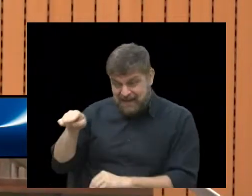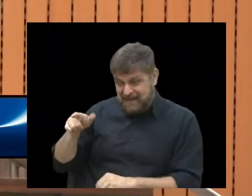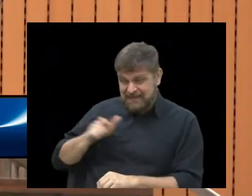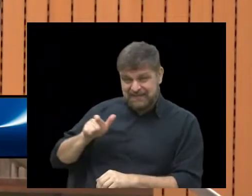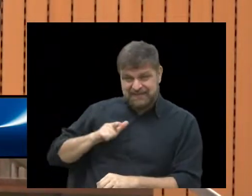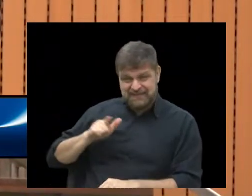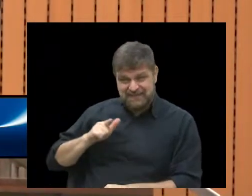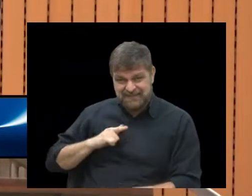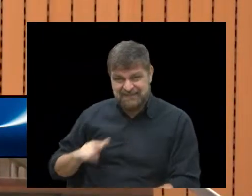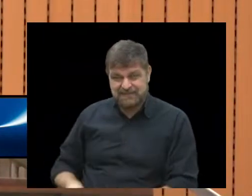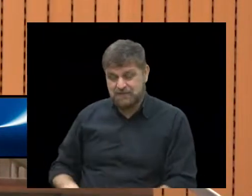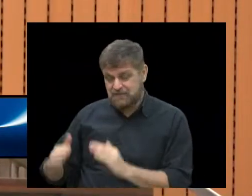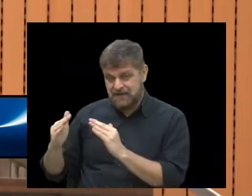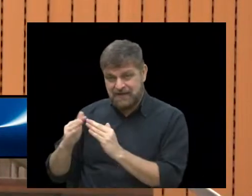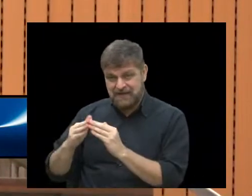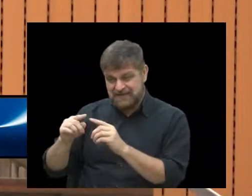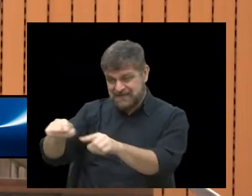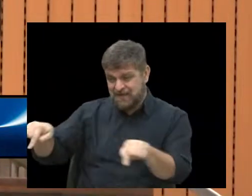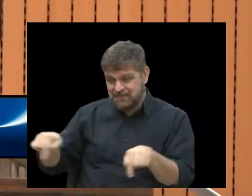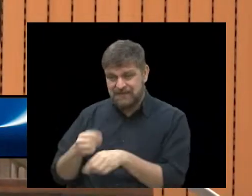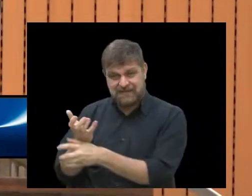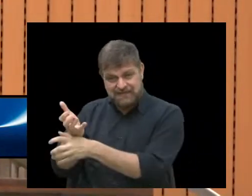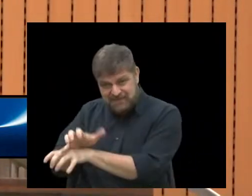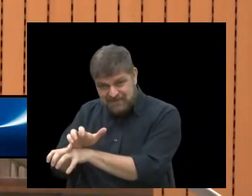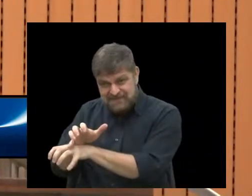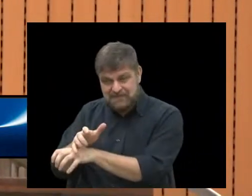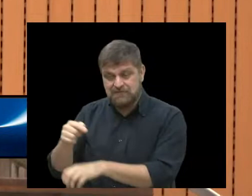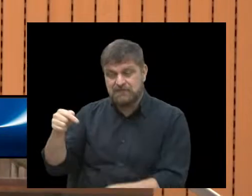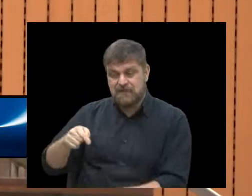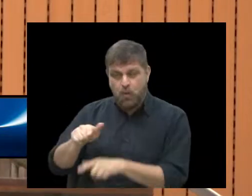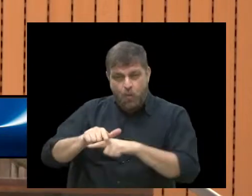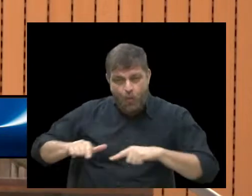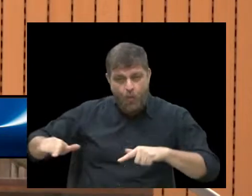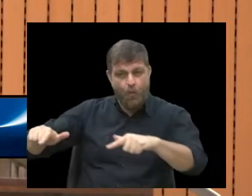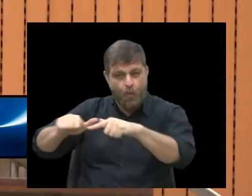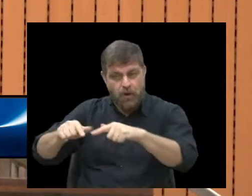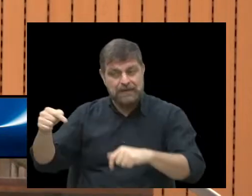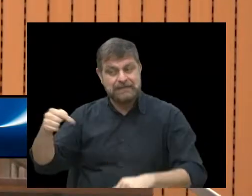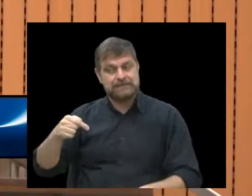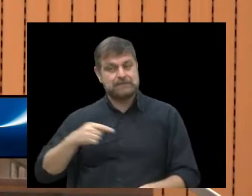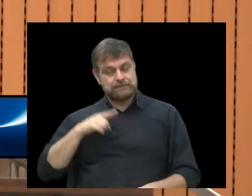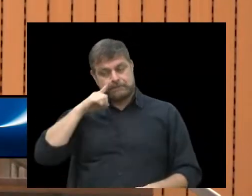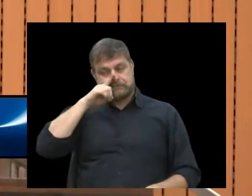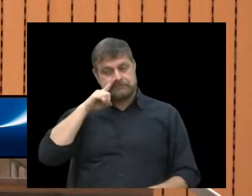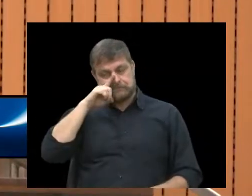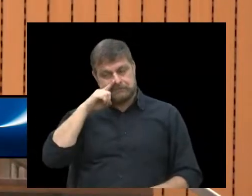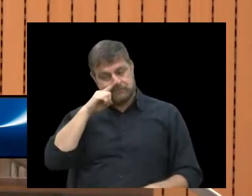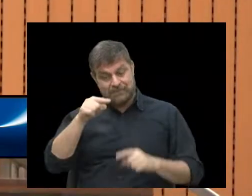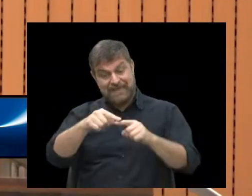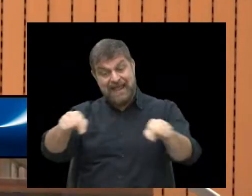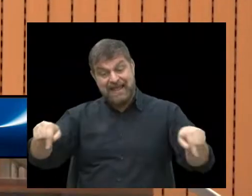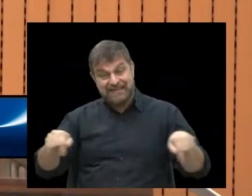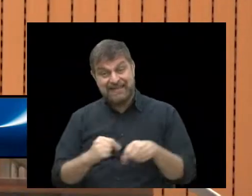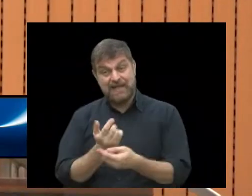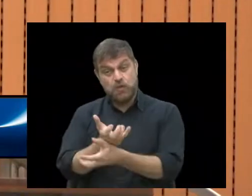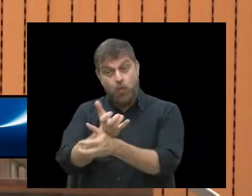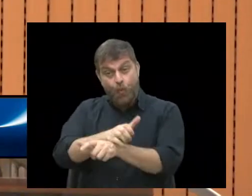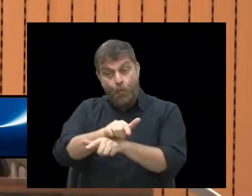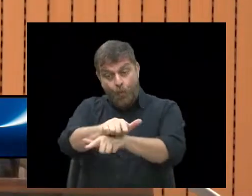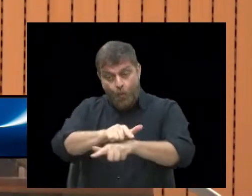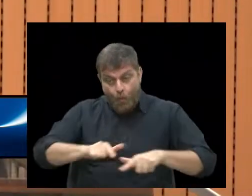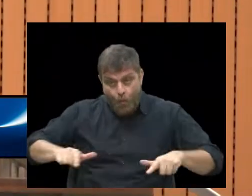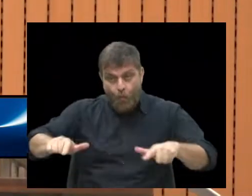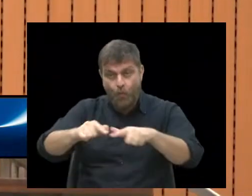tem uma casa e um terreno vazio, e uma casa e um terreno vazio, 2 casas e um terreno vazio, 3 casas e um terreno vazio. Então,